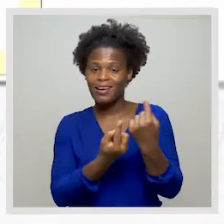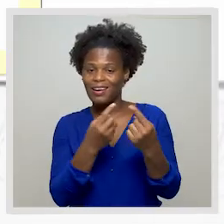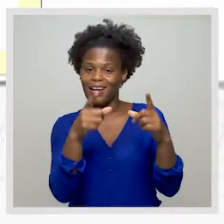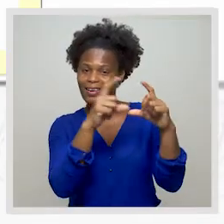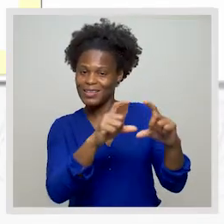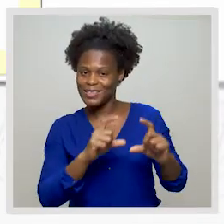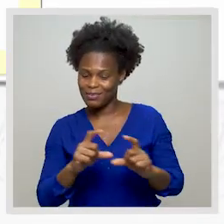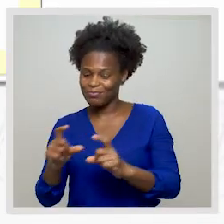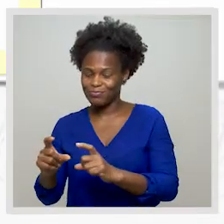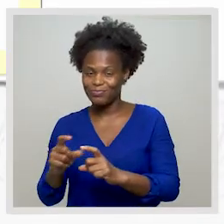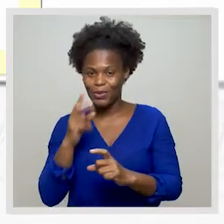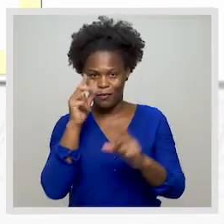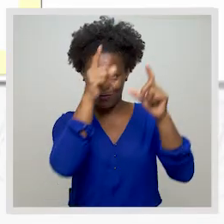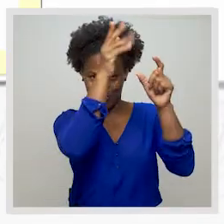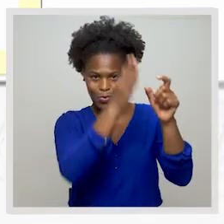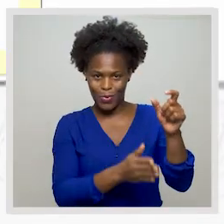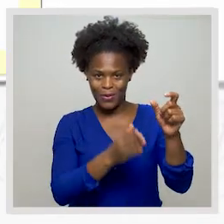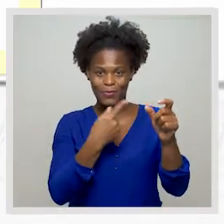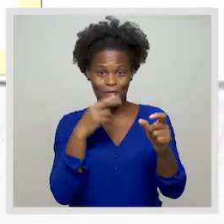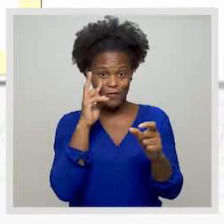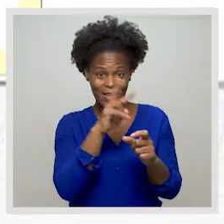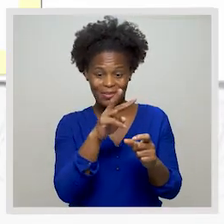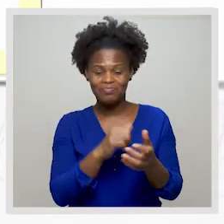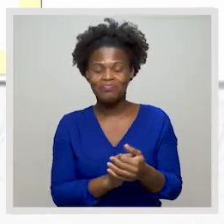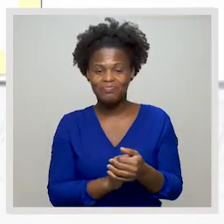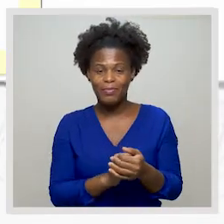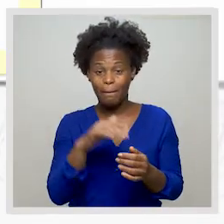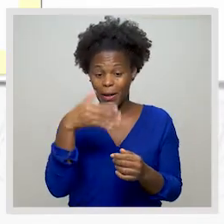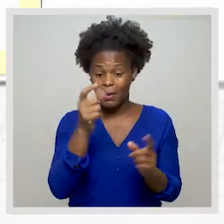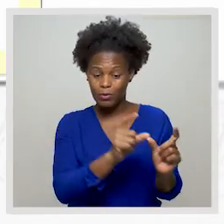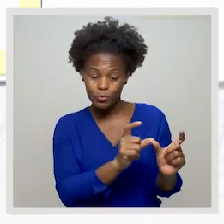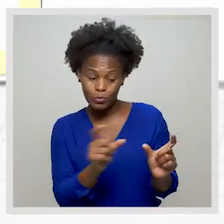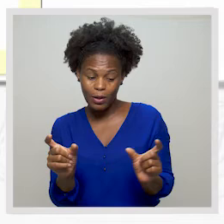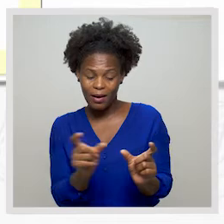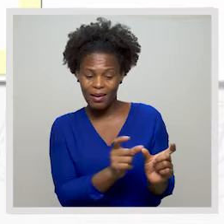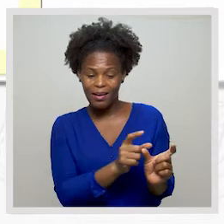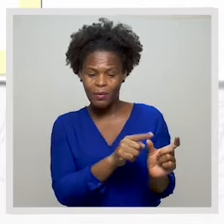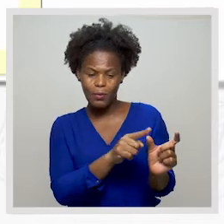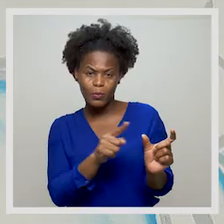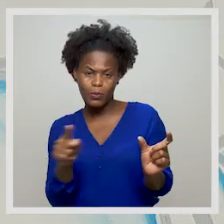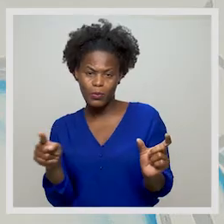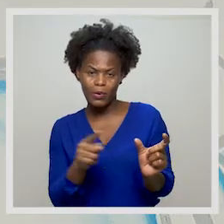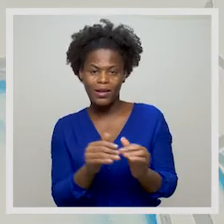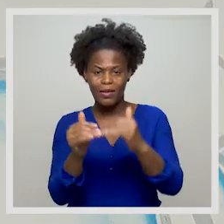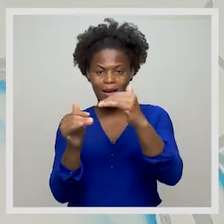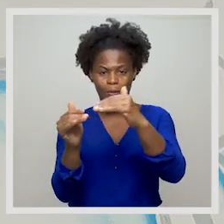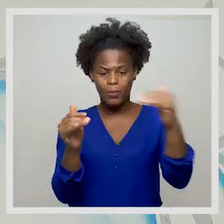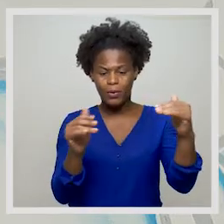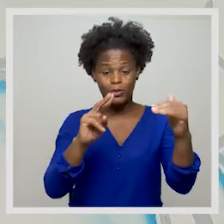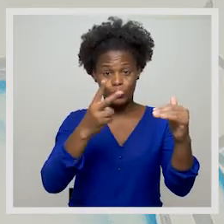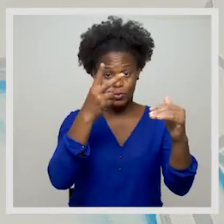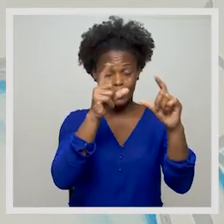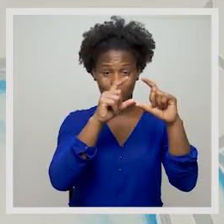cada classe. Viram? Na primeira classe, temos aqui, esta barra é proporcional à